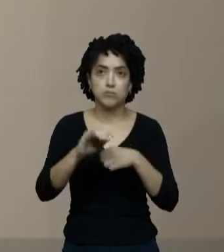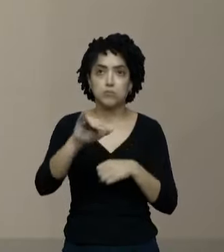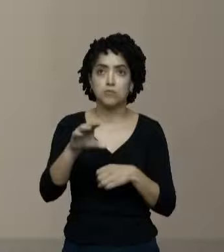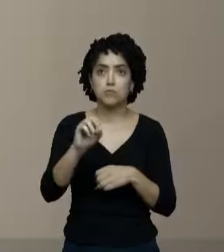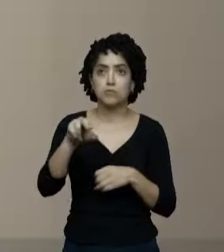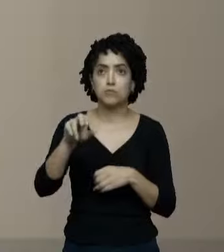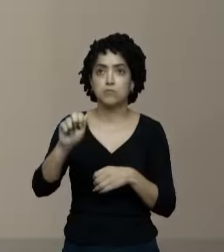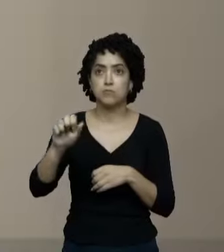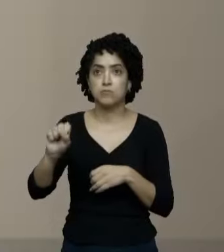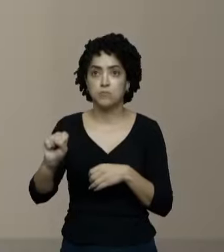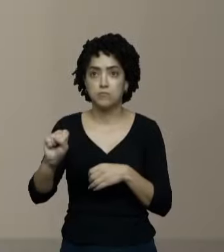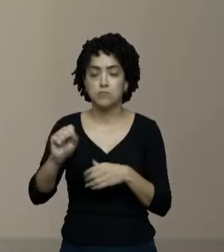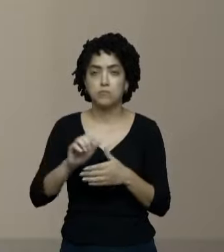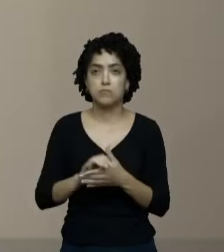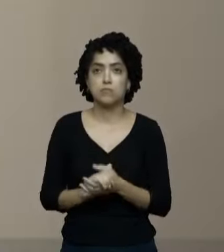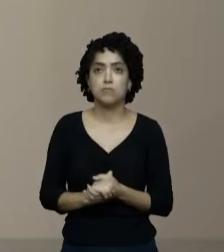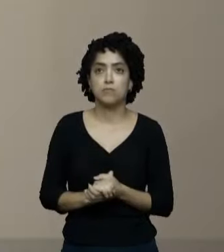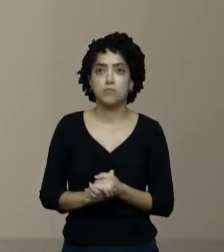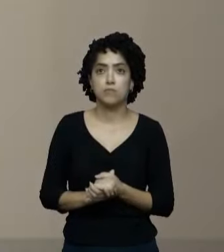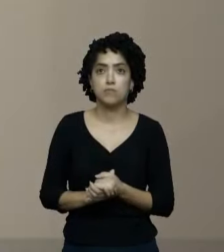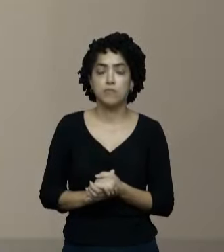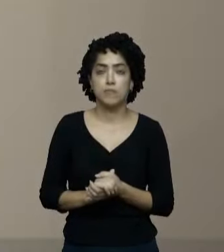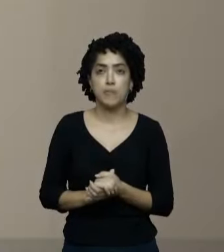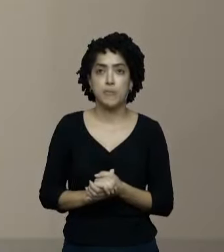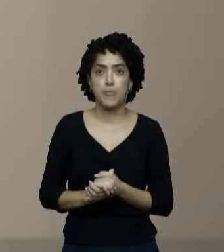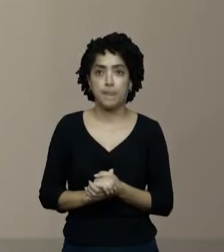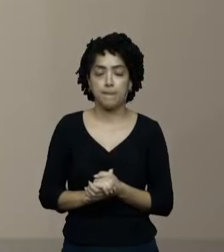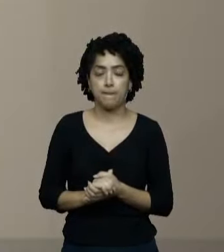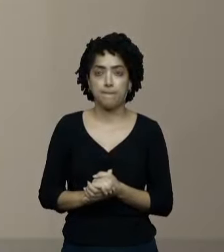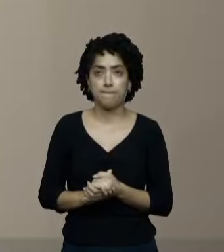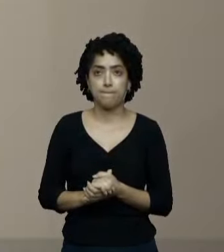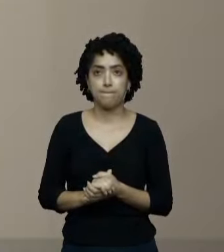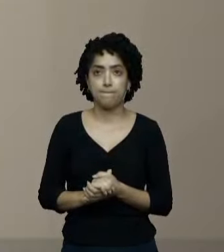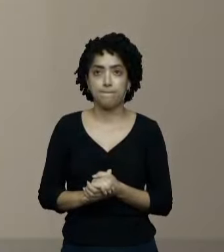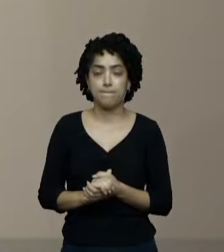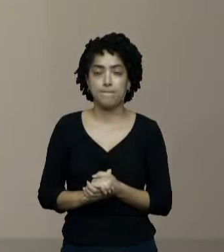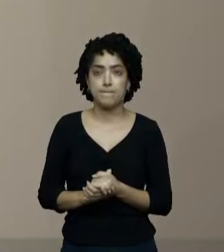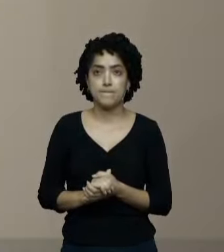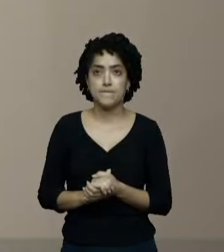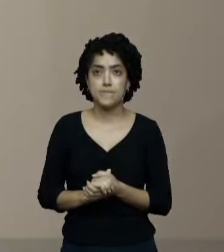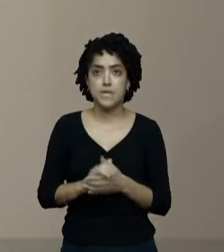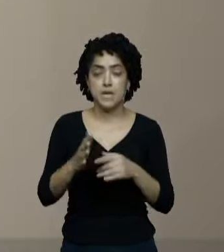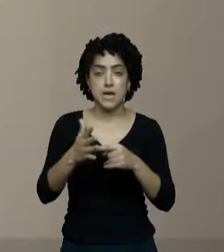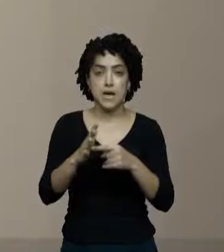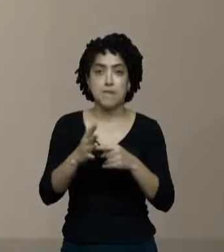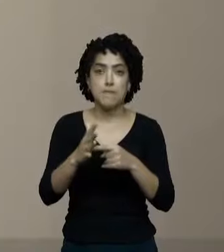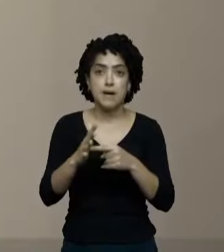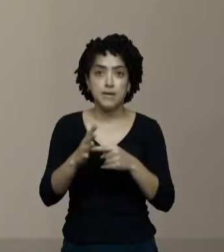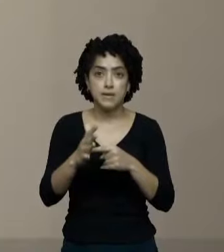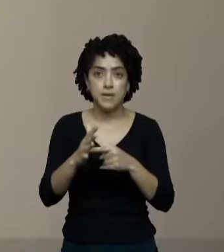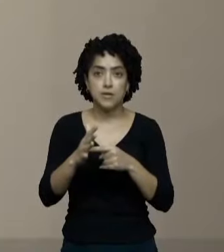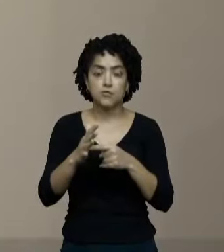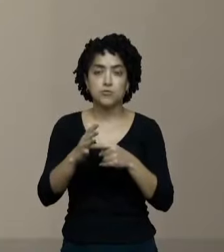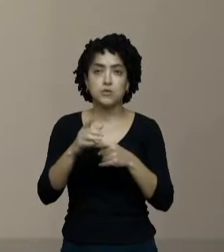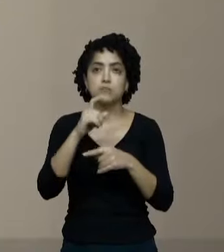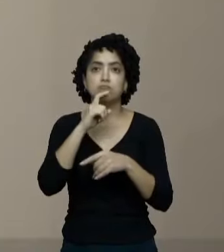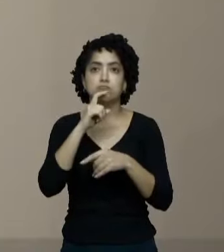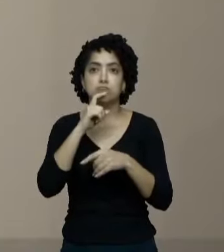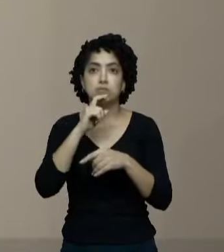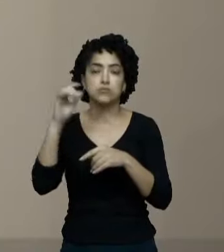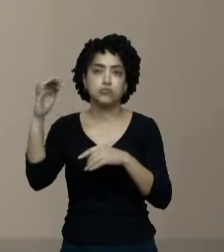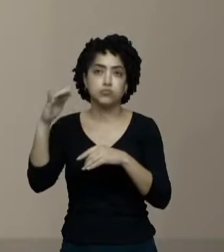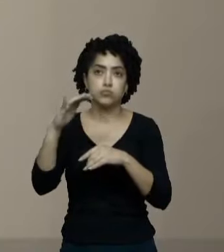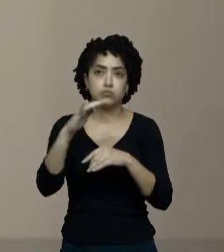Rosário Coelho Neves, visando comportar mais aparelhos de ar-condicionado.